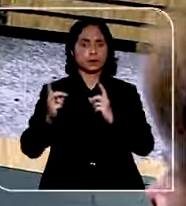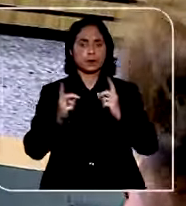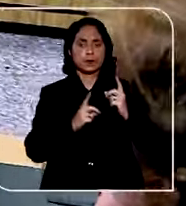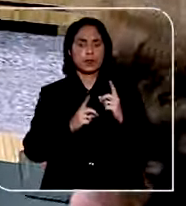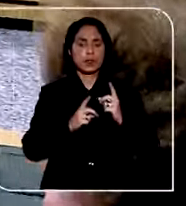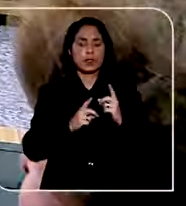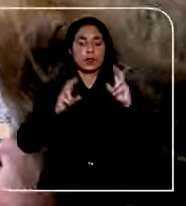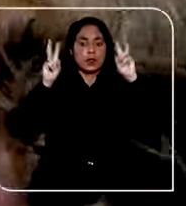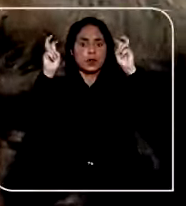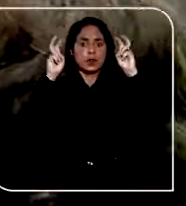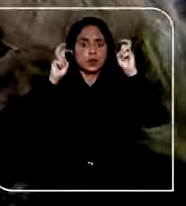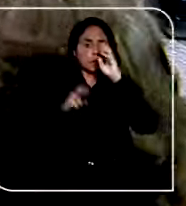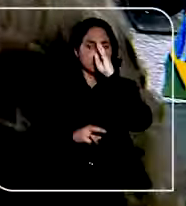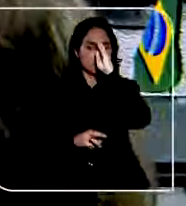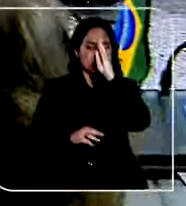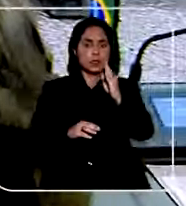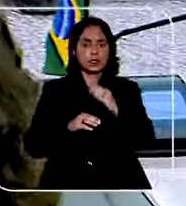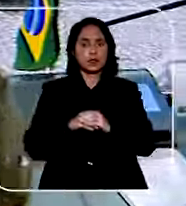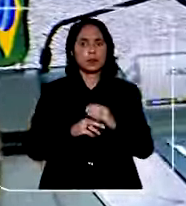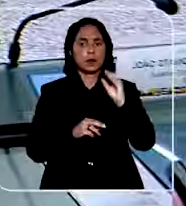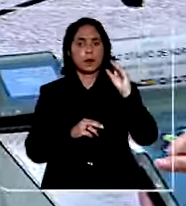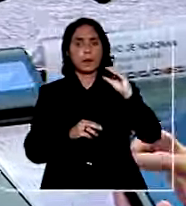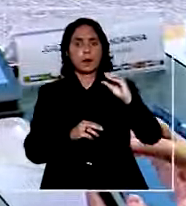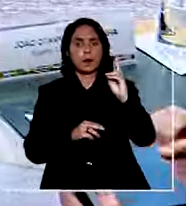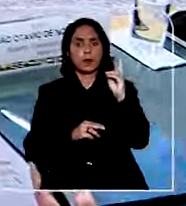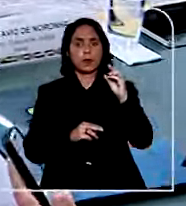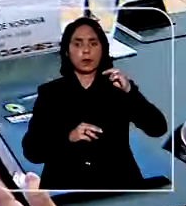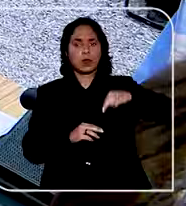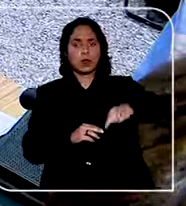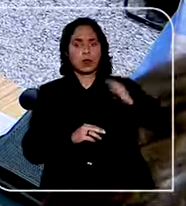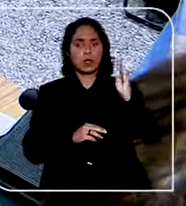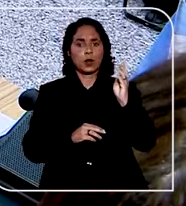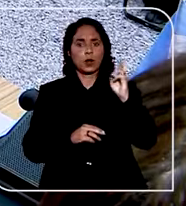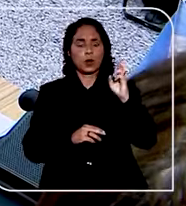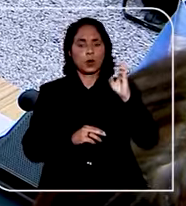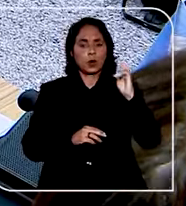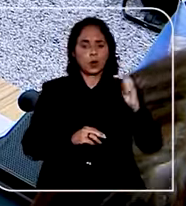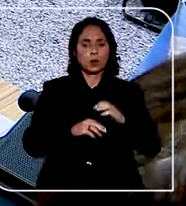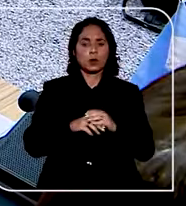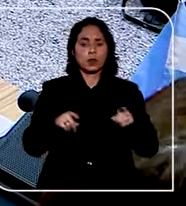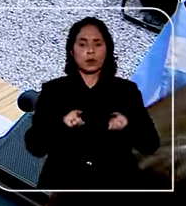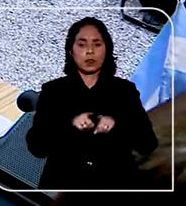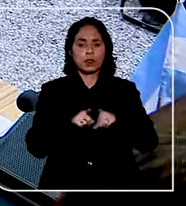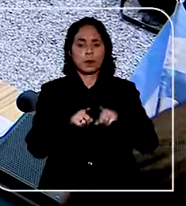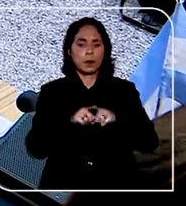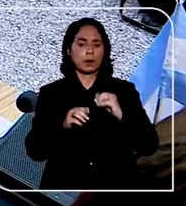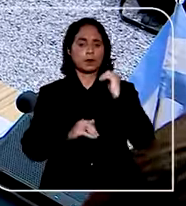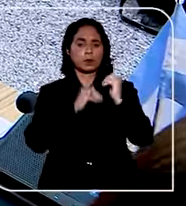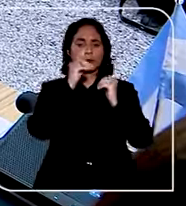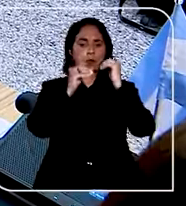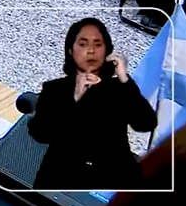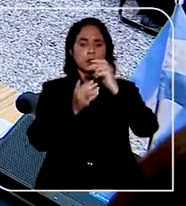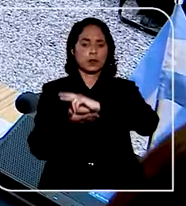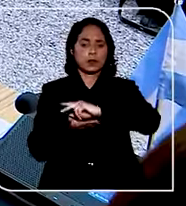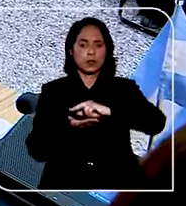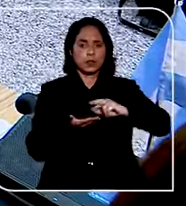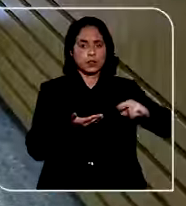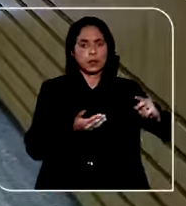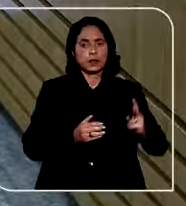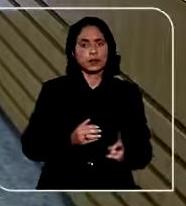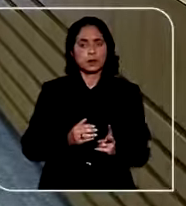tema central da cumbre e também é o momento para identificar os avanços ocorridos nas atividades das comissões e estruturas